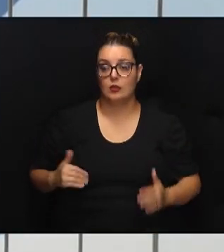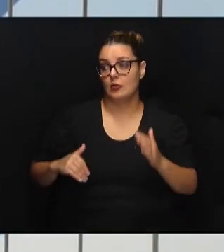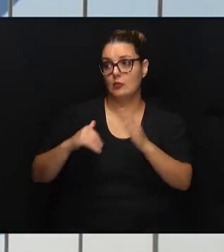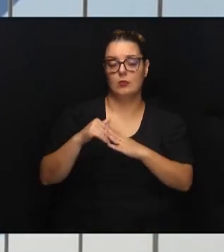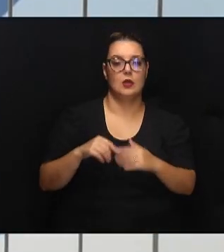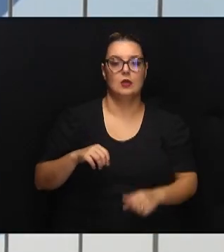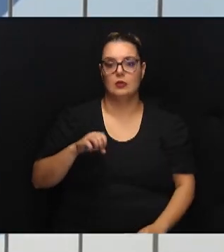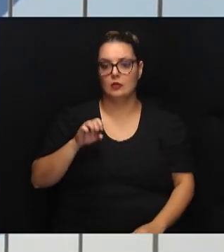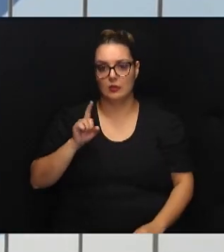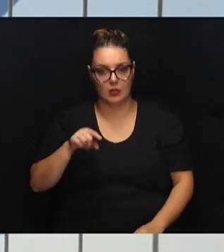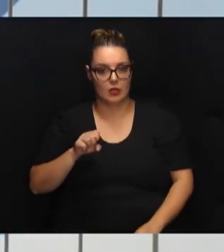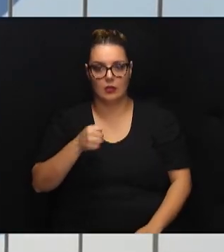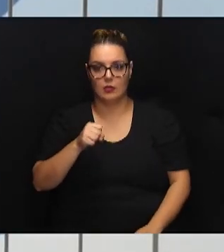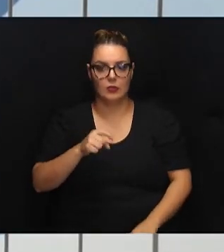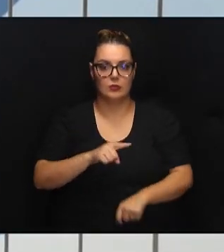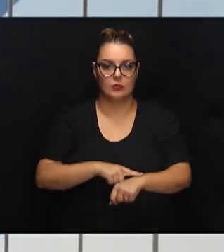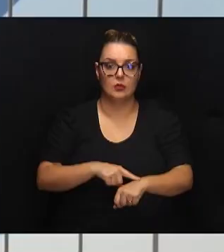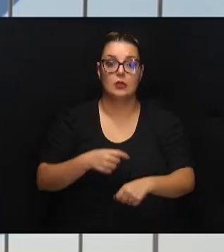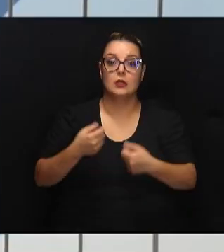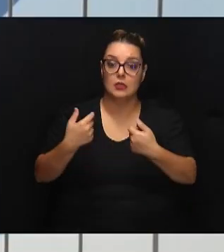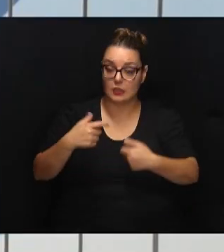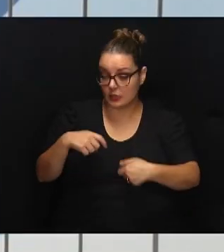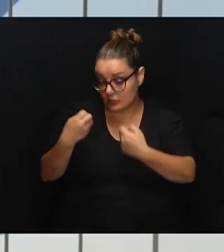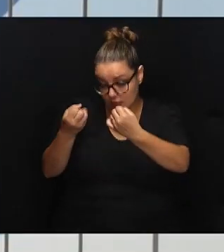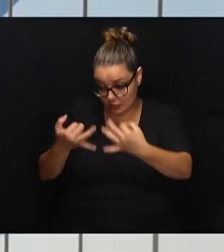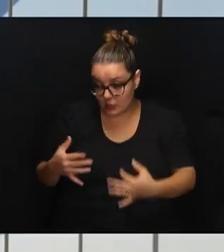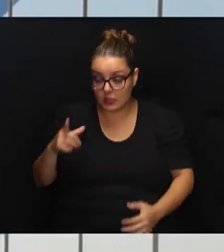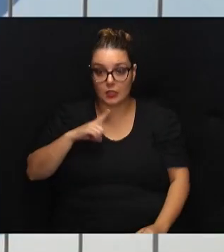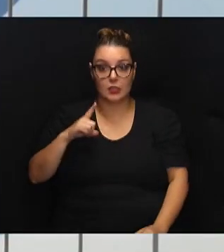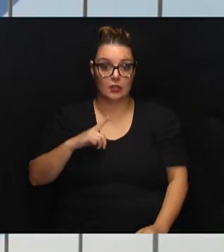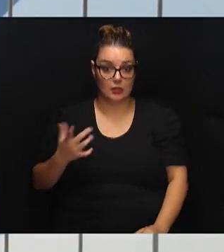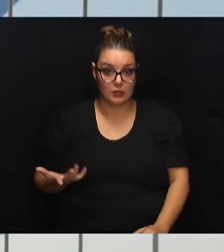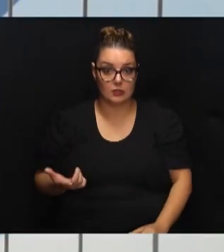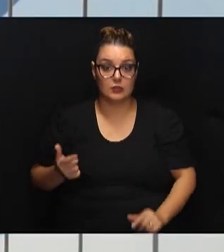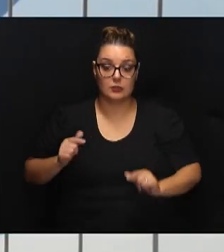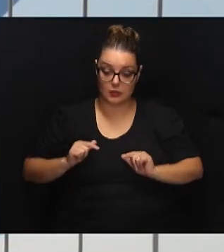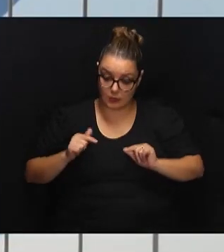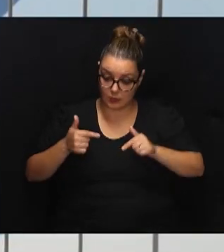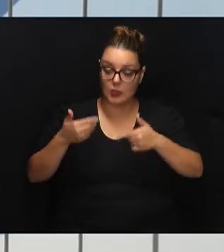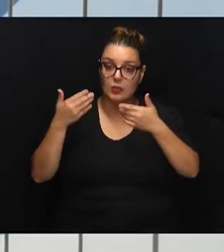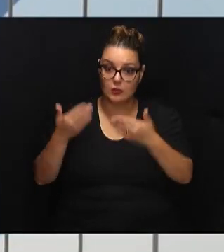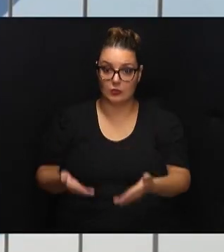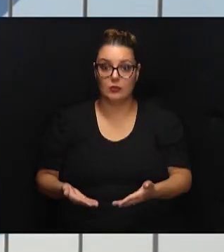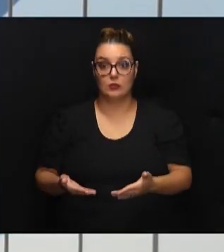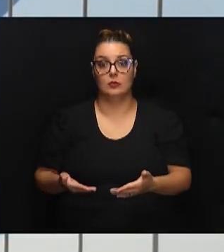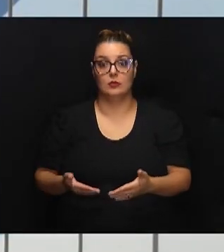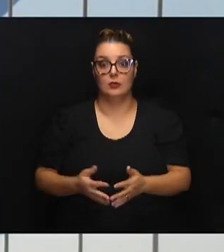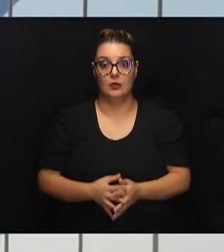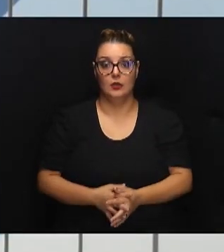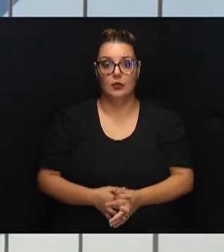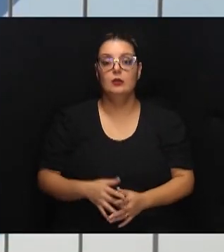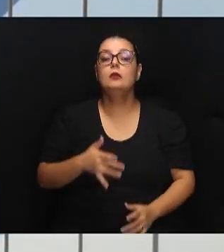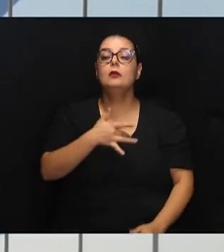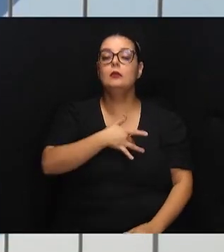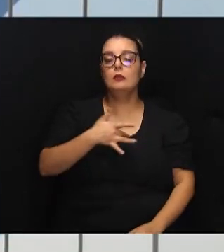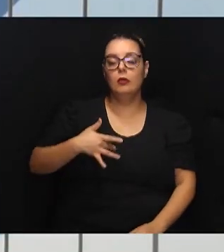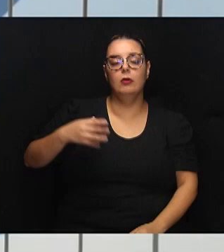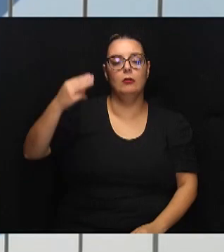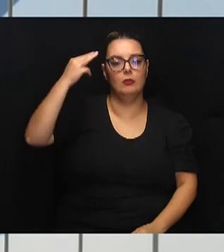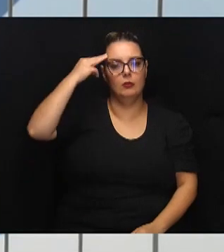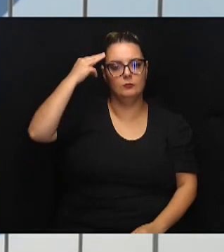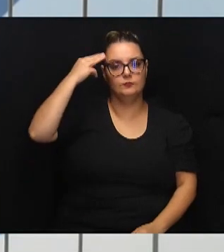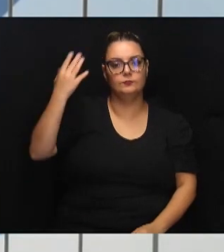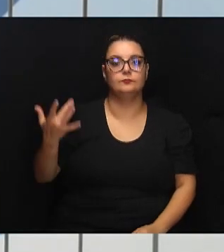trabalhar 8 horas. Não, tem uma justificativa, né? Tem uma luta para aquilo ali por conta de saúde mental e